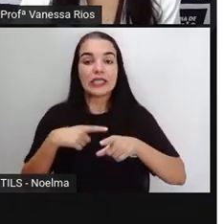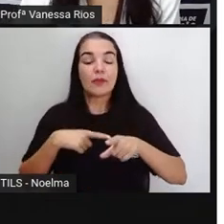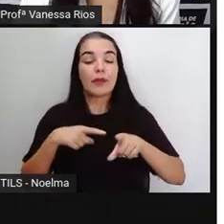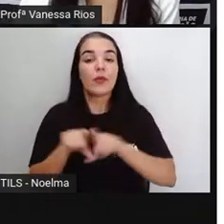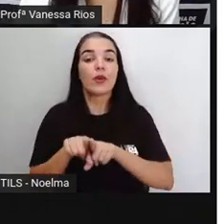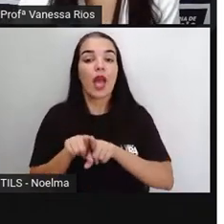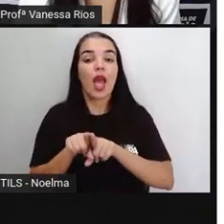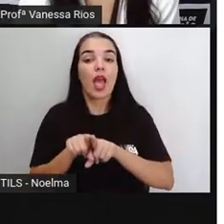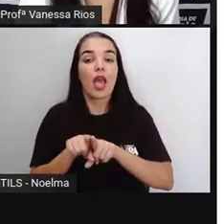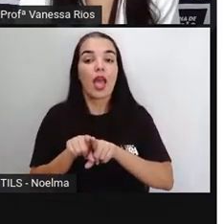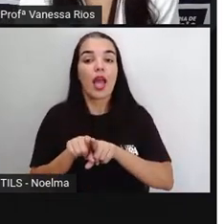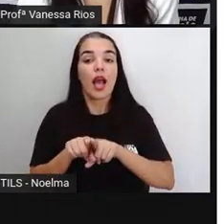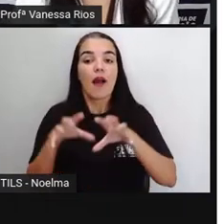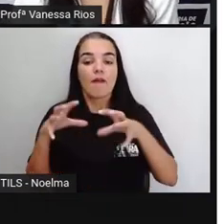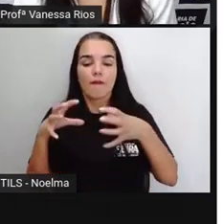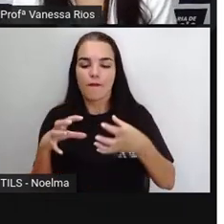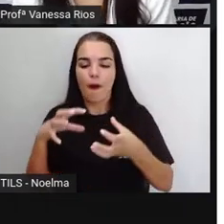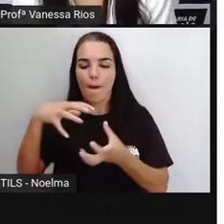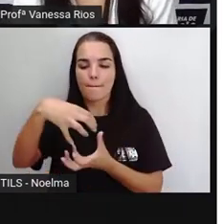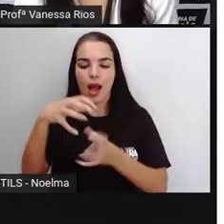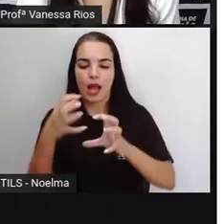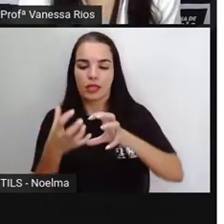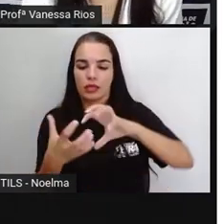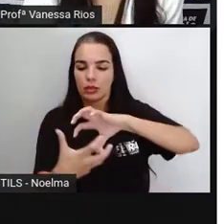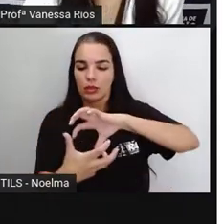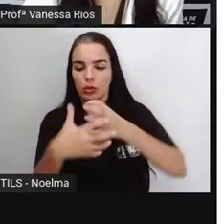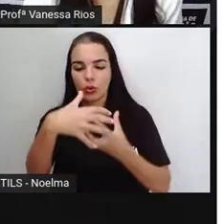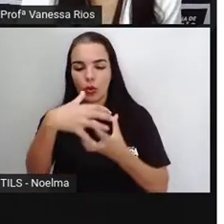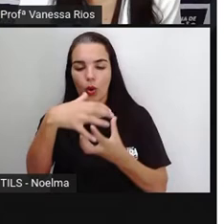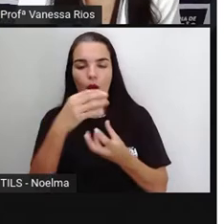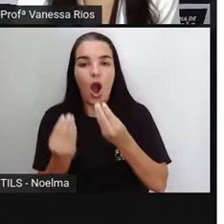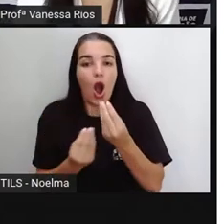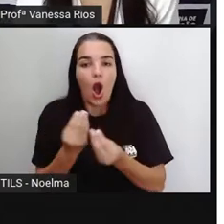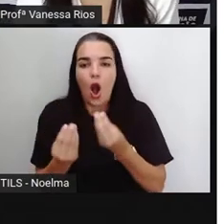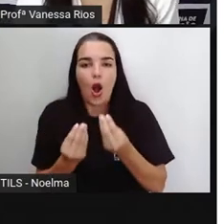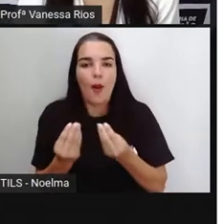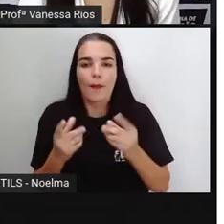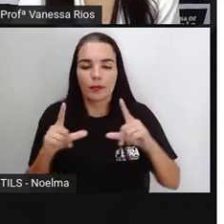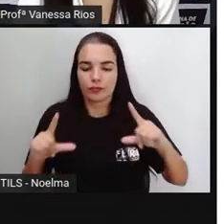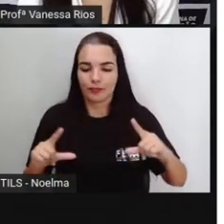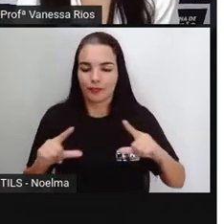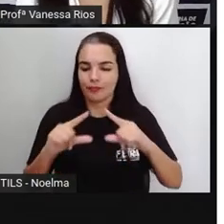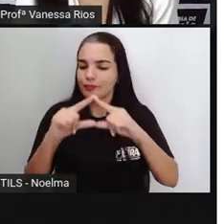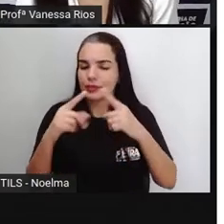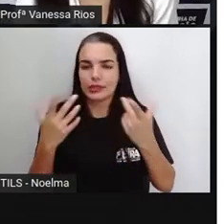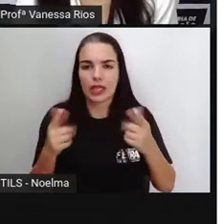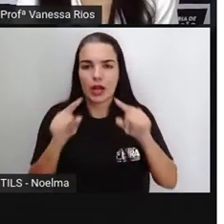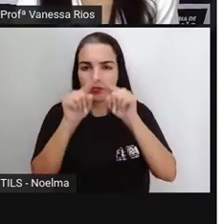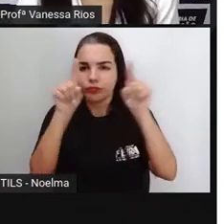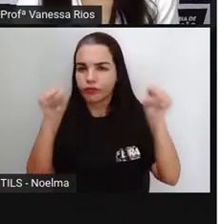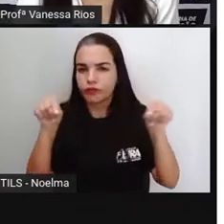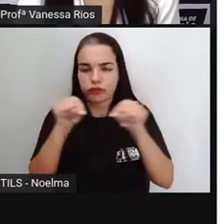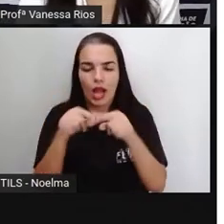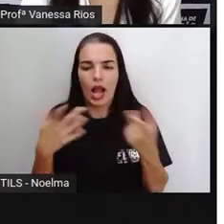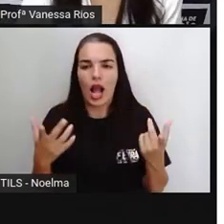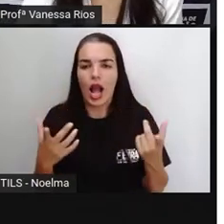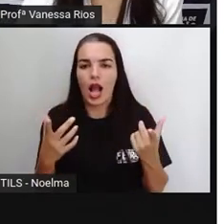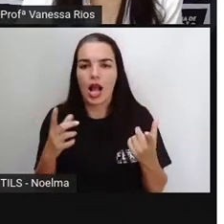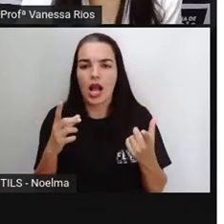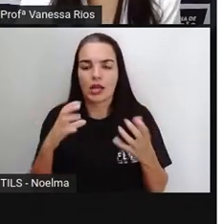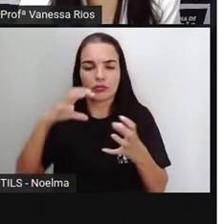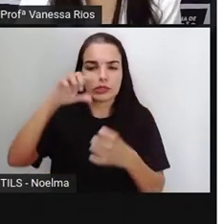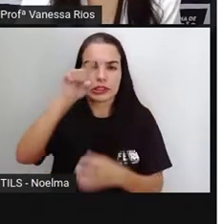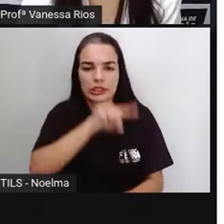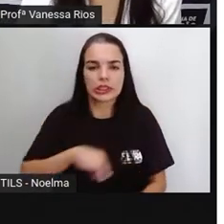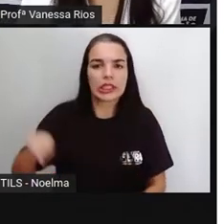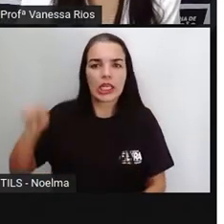já falou, o formato, né, ou a forma geométrica que cada material pode se apresentar,